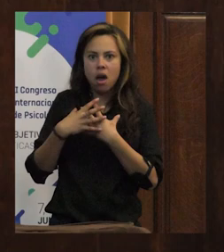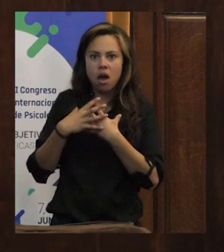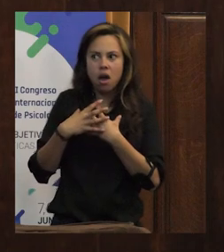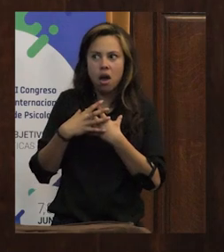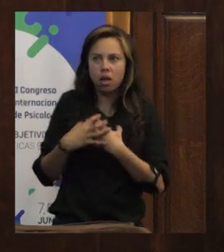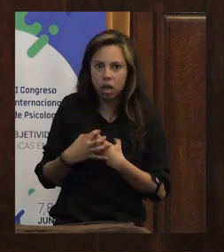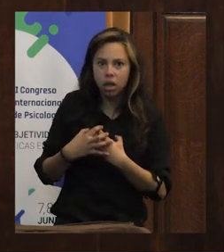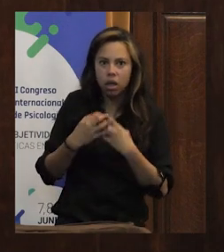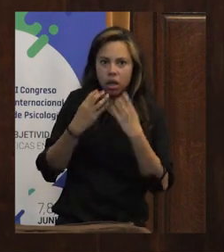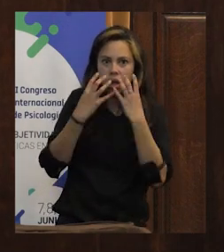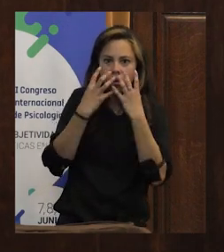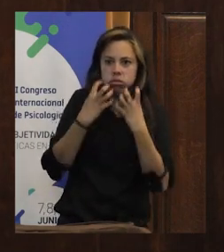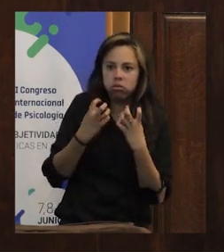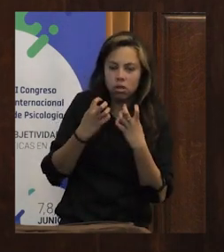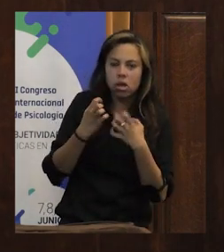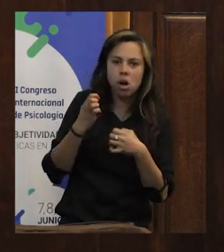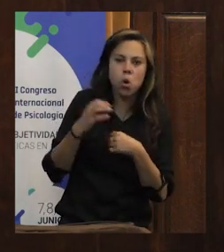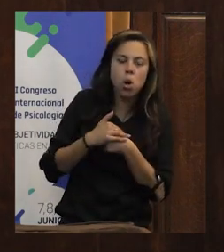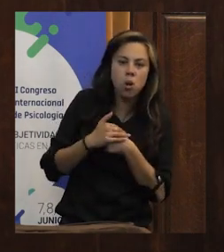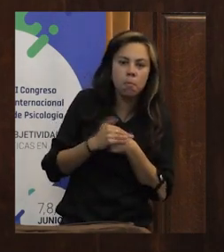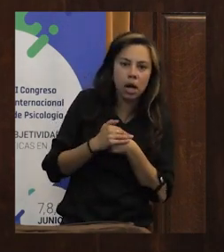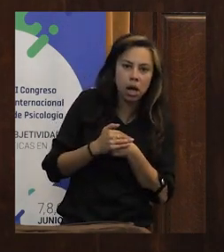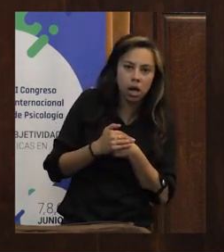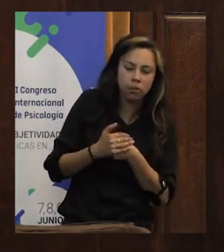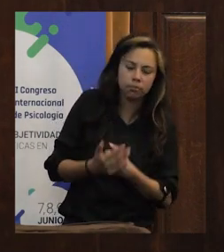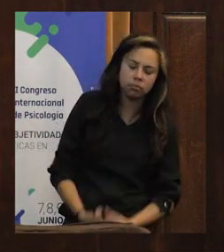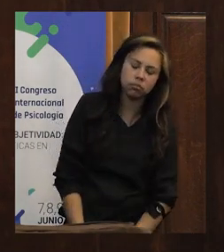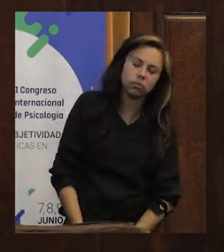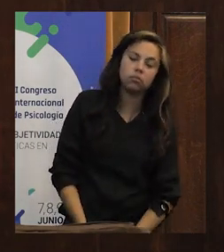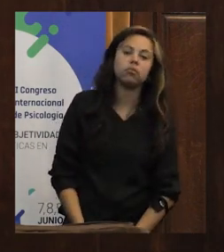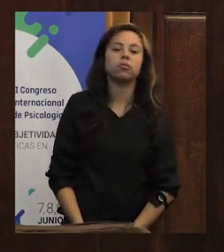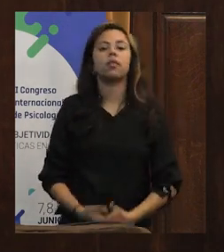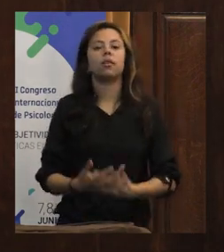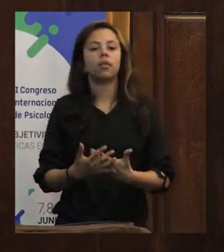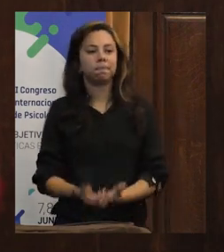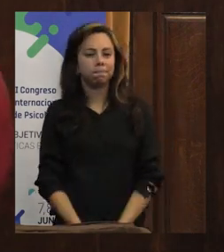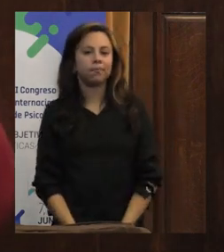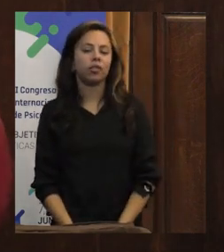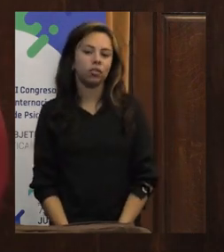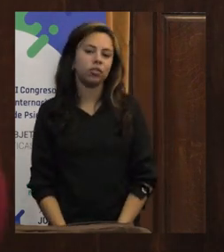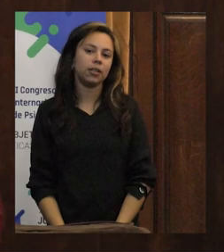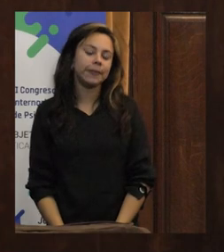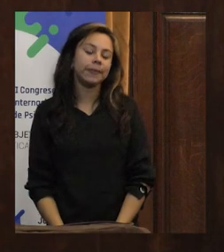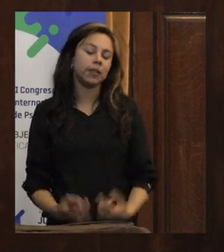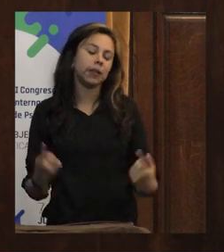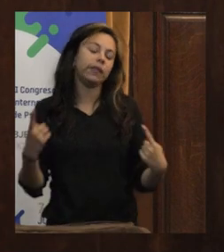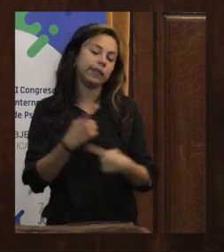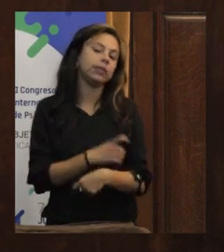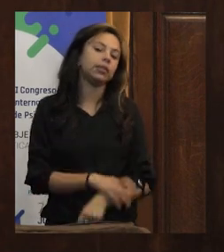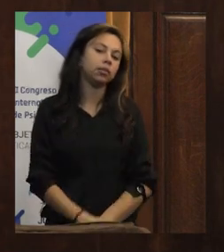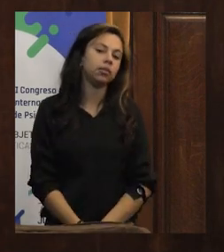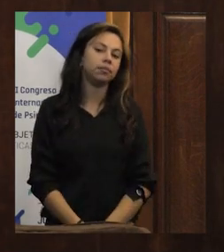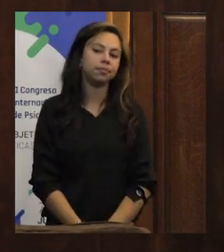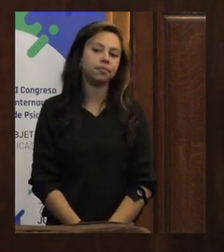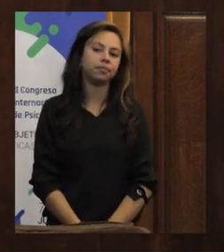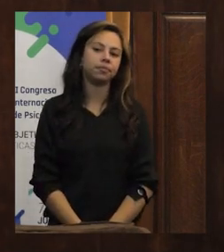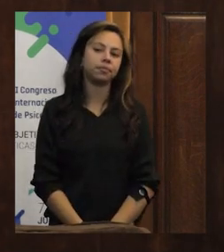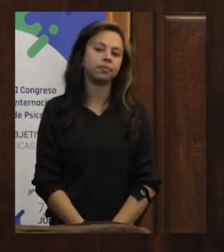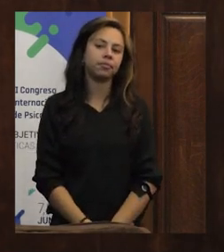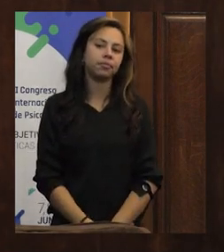Uhum. Então, se escuta, se alguém quiser fazer uma pergunta, só fala alto.